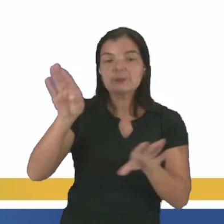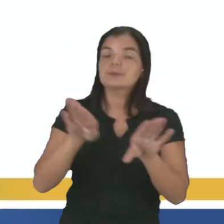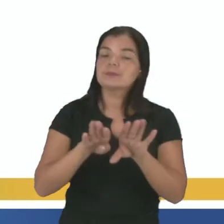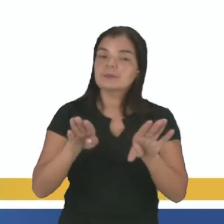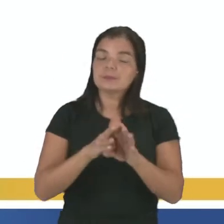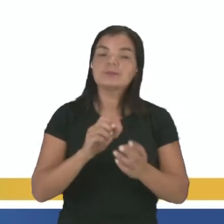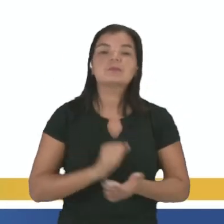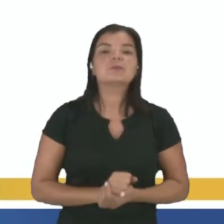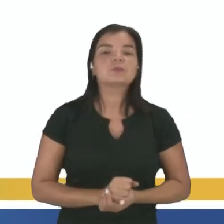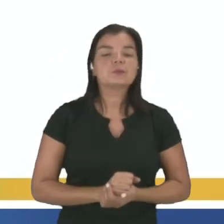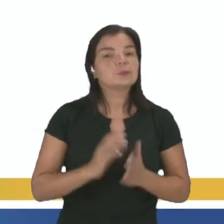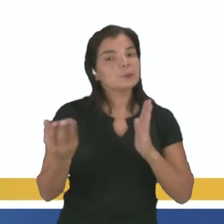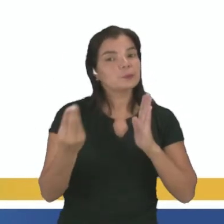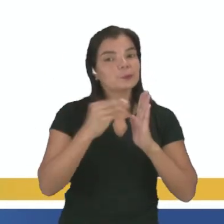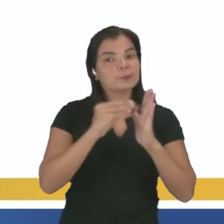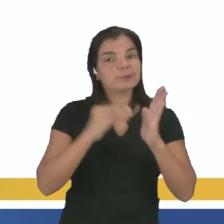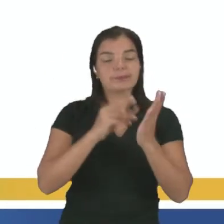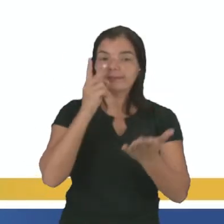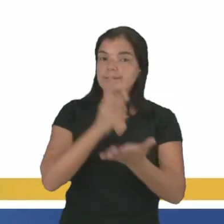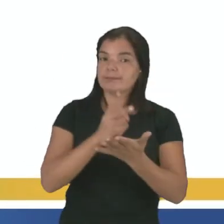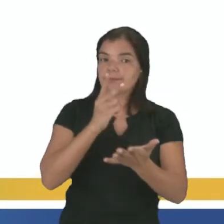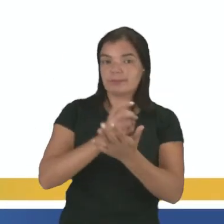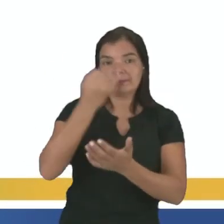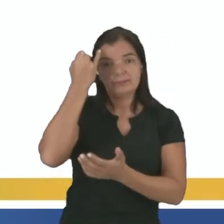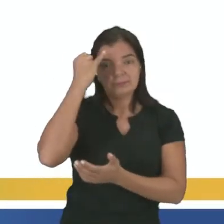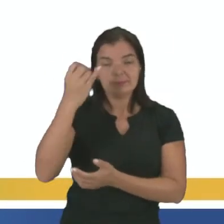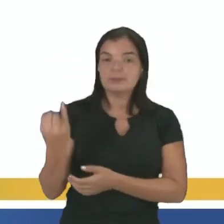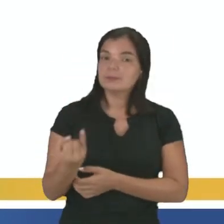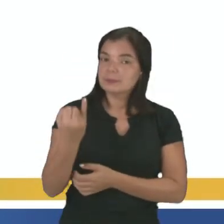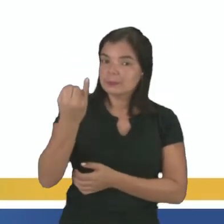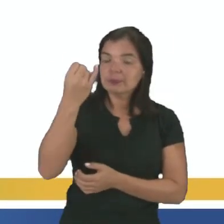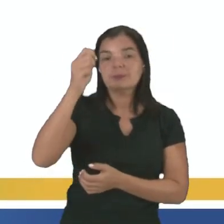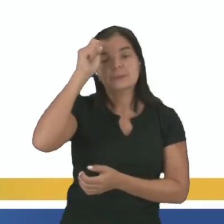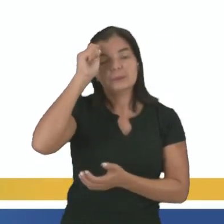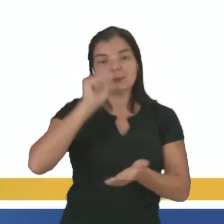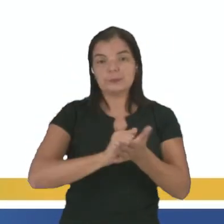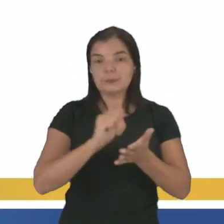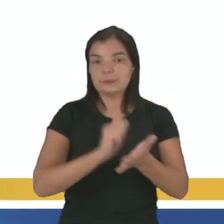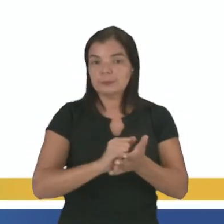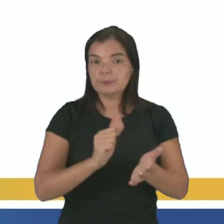ser colocado sempre as ideias principais do autor.